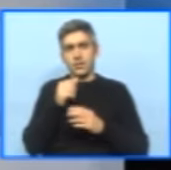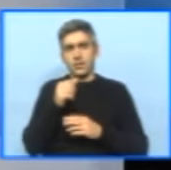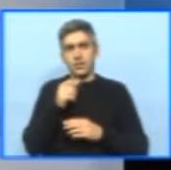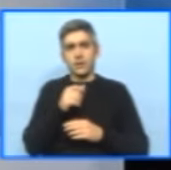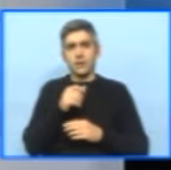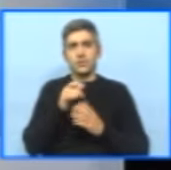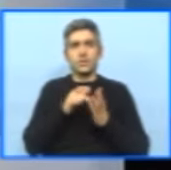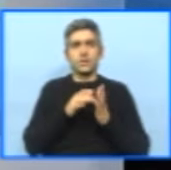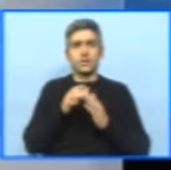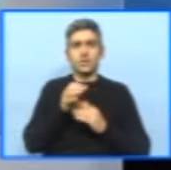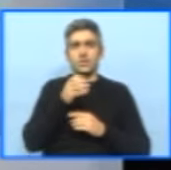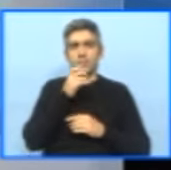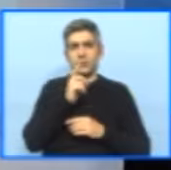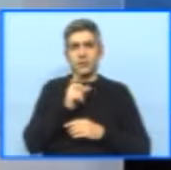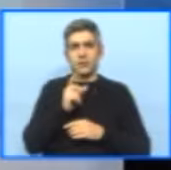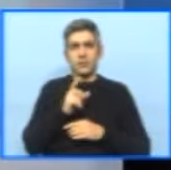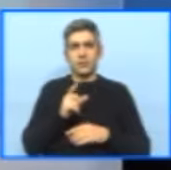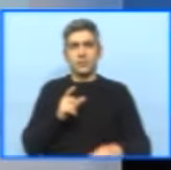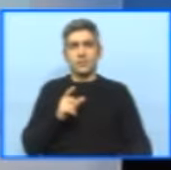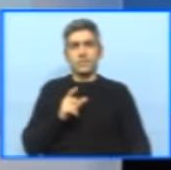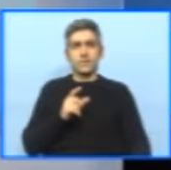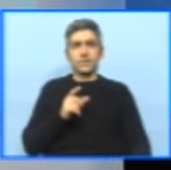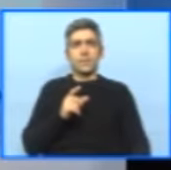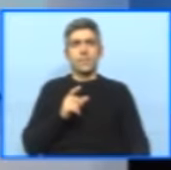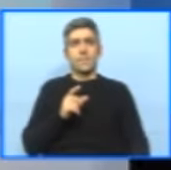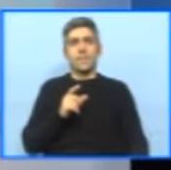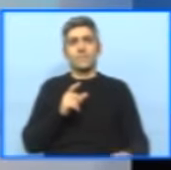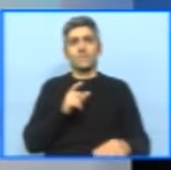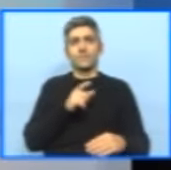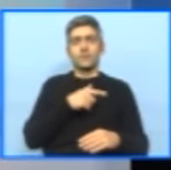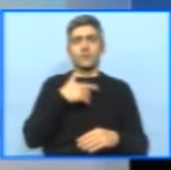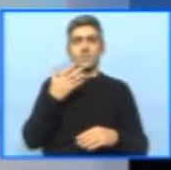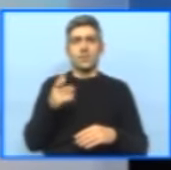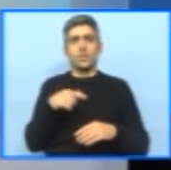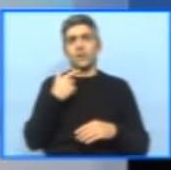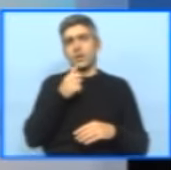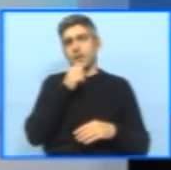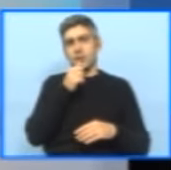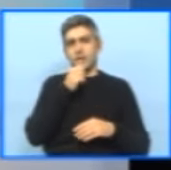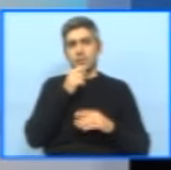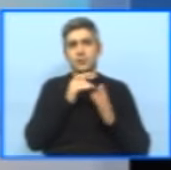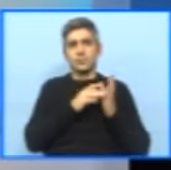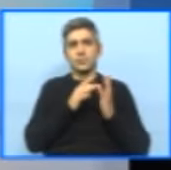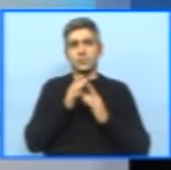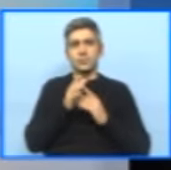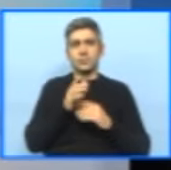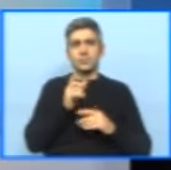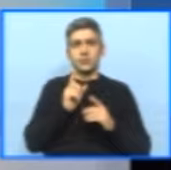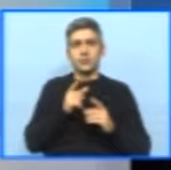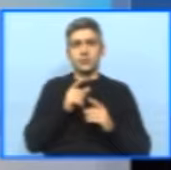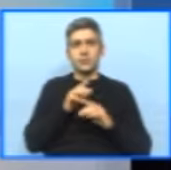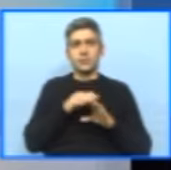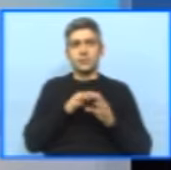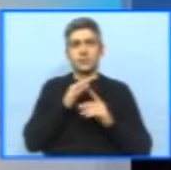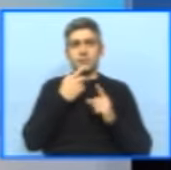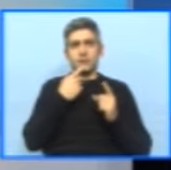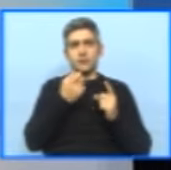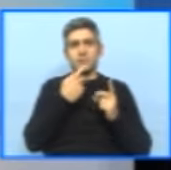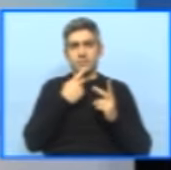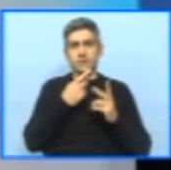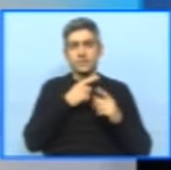não beber água biológica. Fica a promessa de uma água que não mais dará sede. Ela vai-lhe dar uma outra água, que é Jesus vai-lhe começar a fazer questões sobre